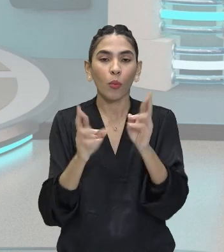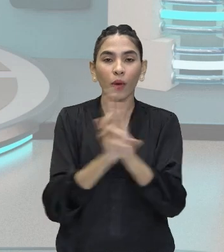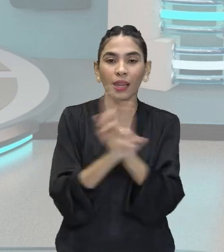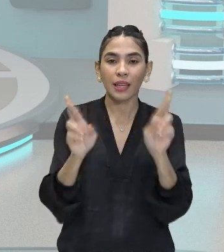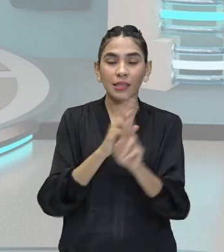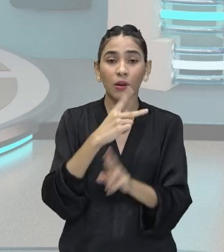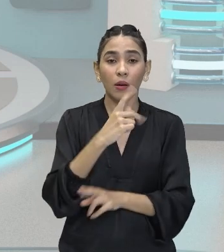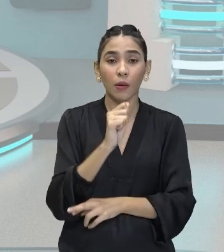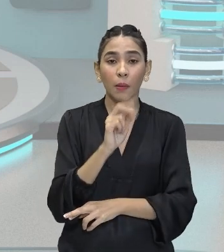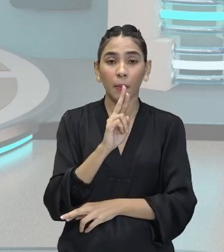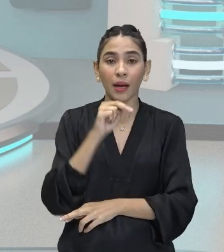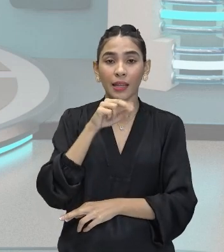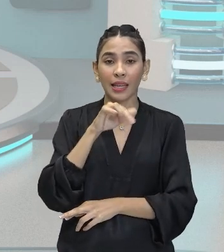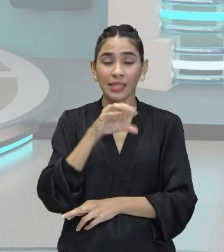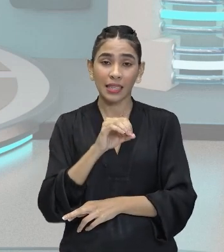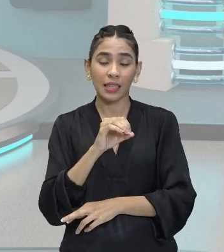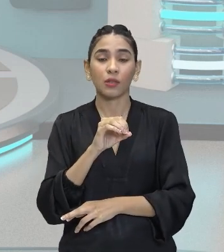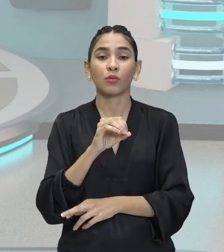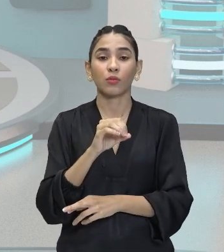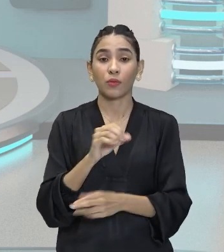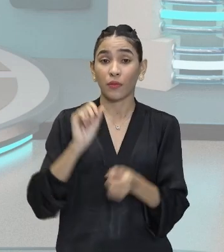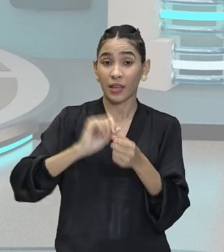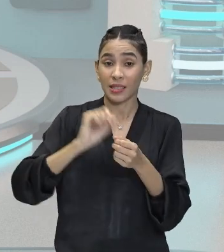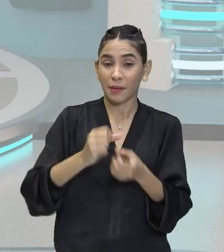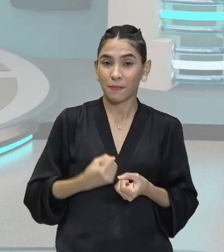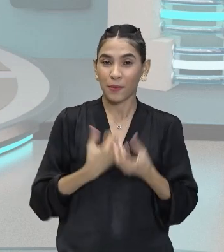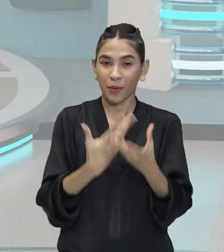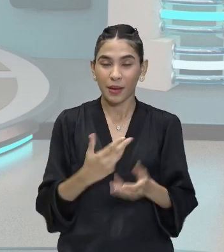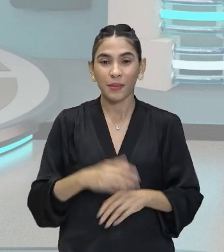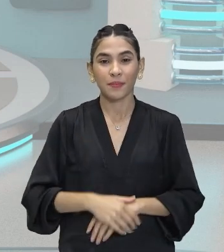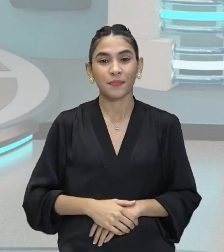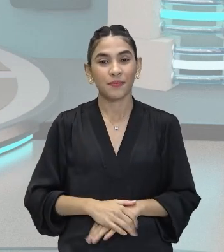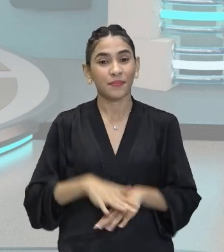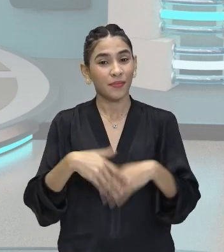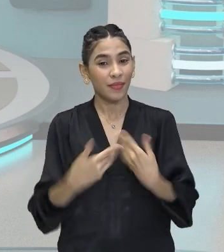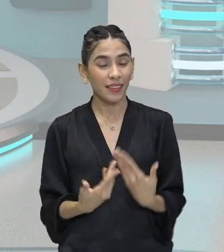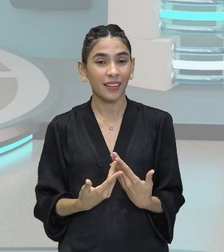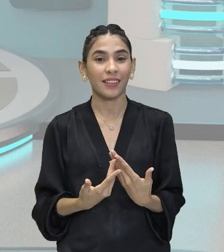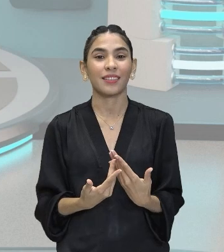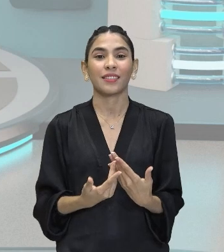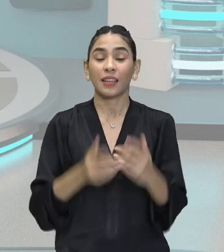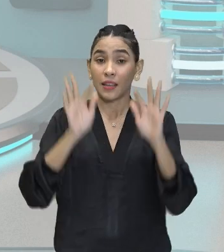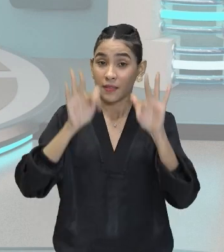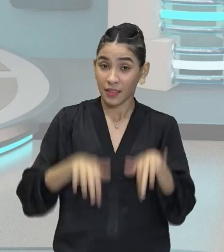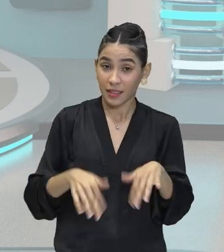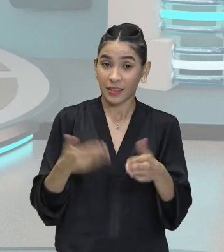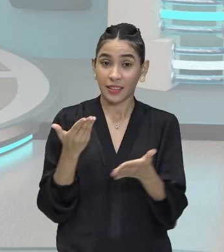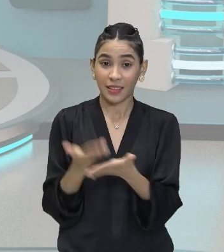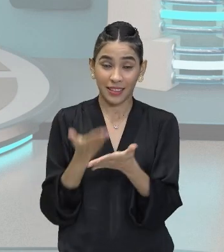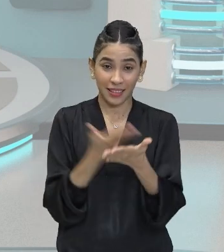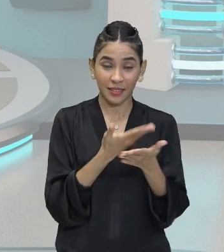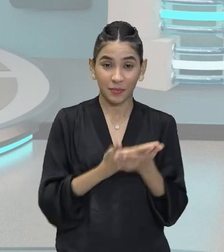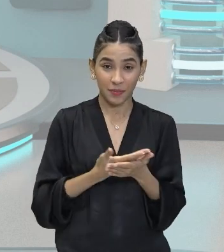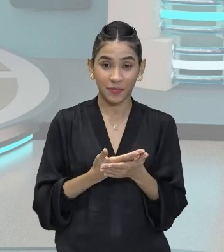de fazer poemas, ok? Gente, então assim, nós vamos encerrando